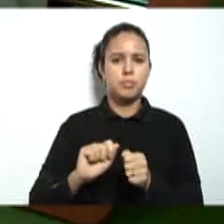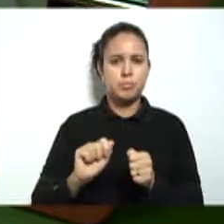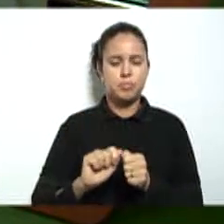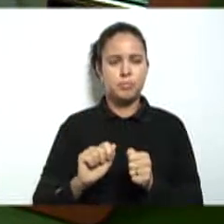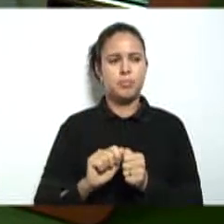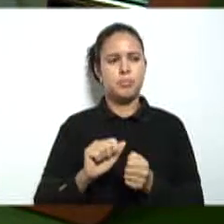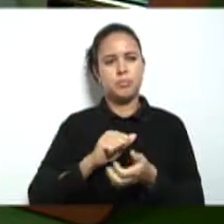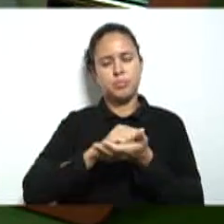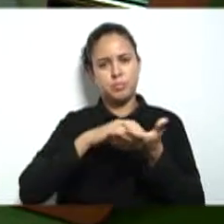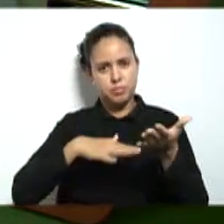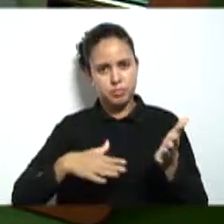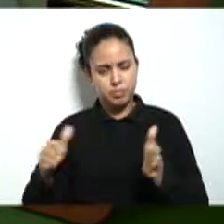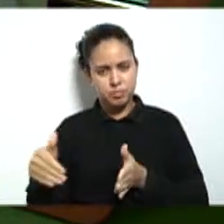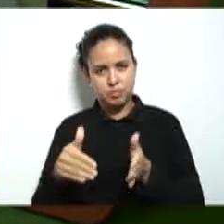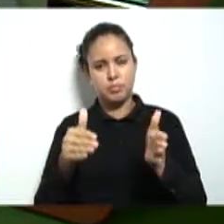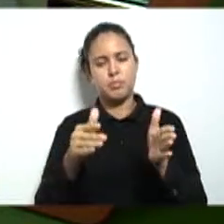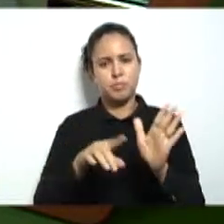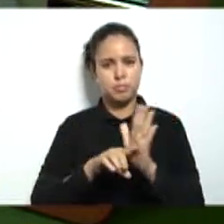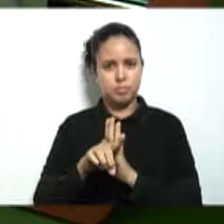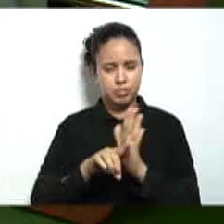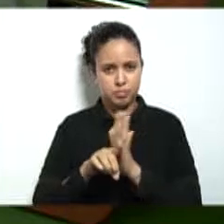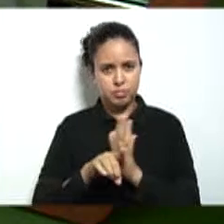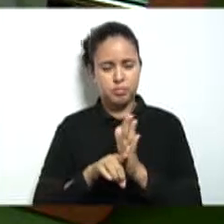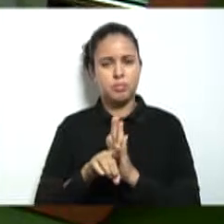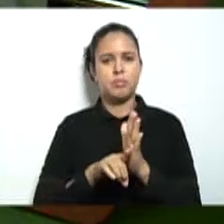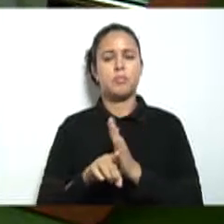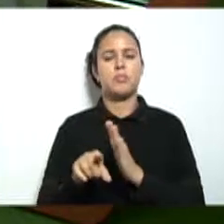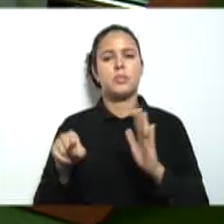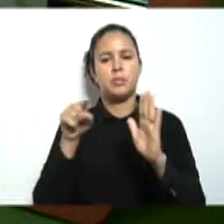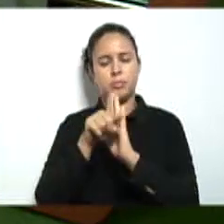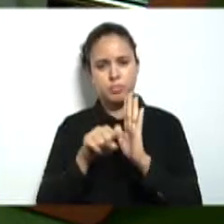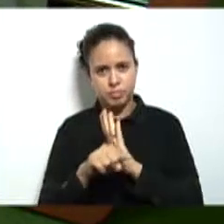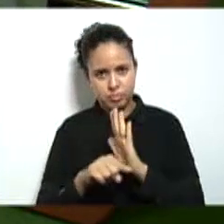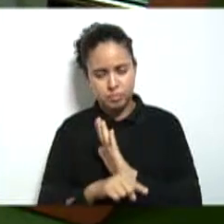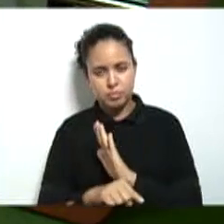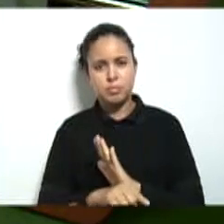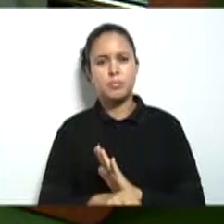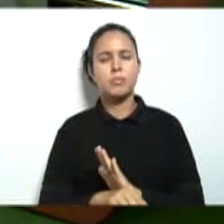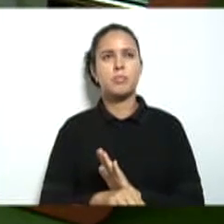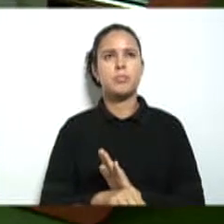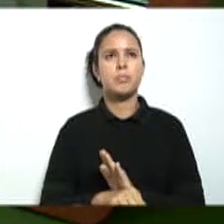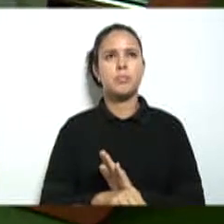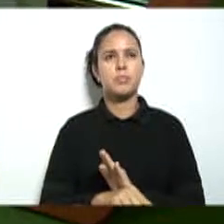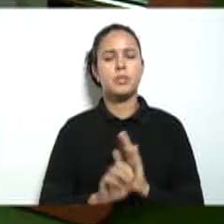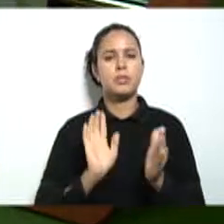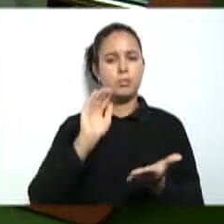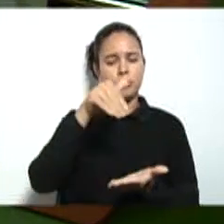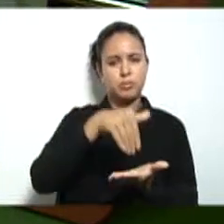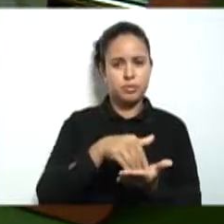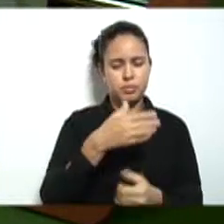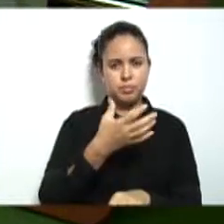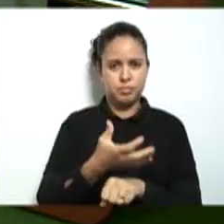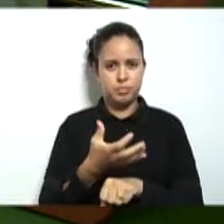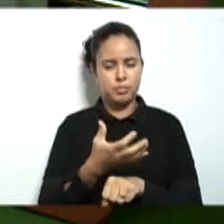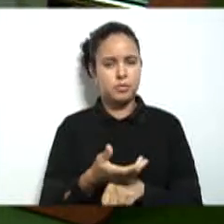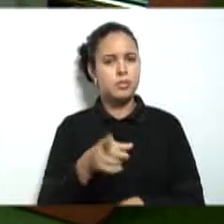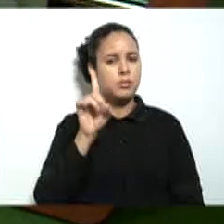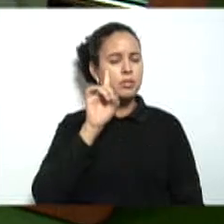como atividade de percurso essa pesquisa de perguntas que estão sendo apresentadas aqui, e que ao final da disciplina, no